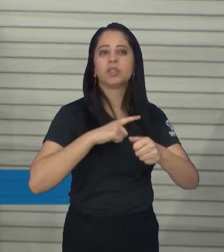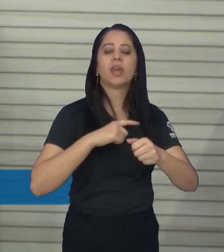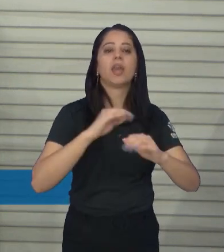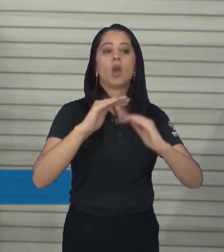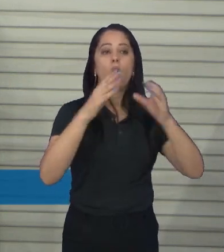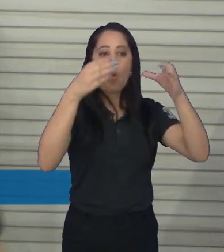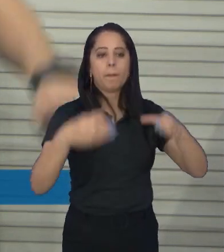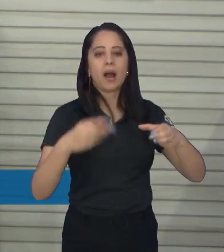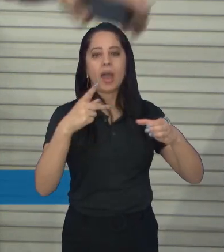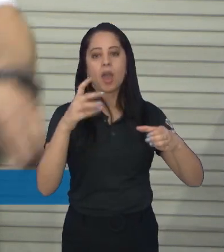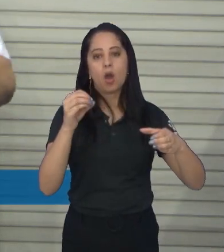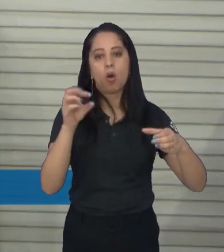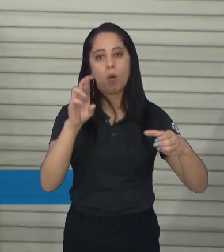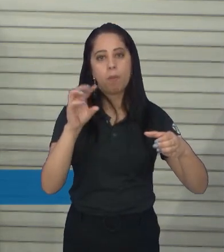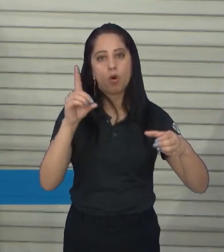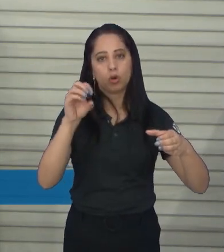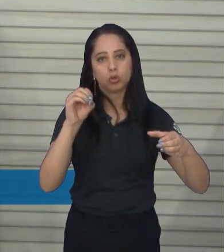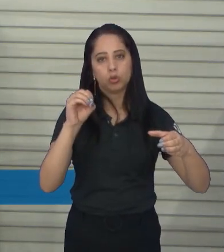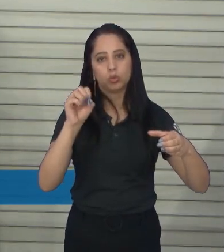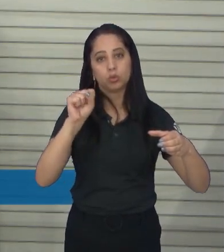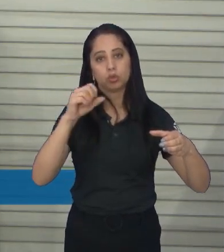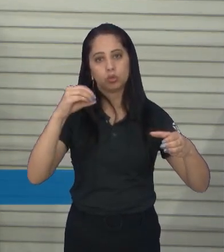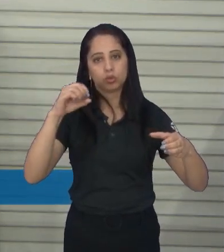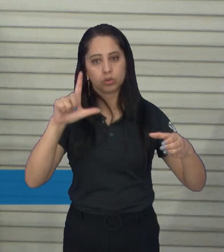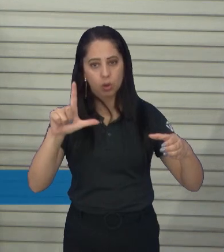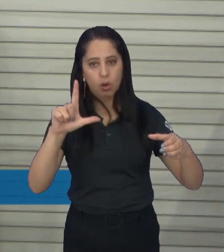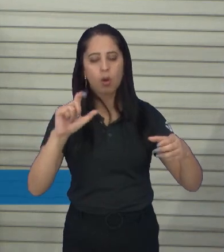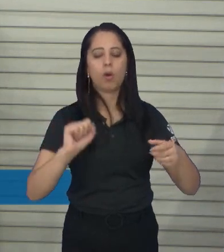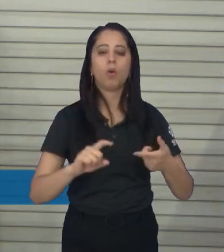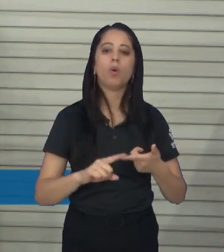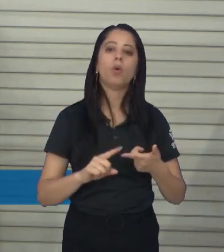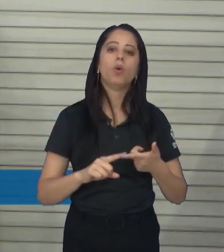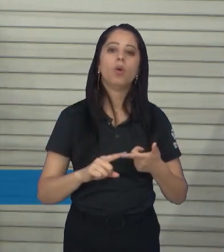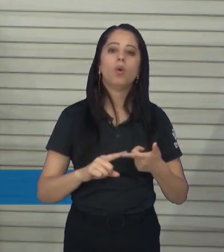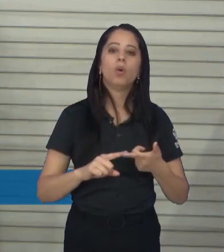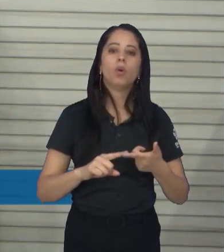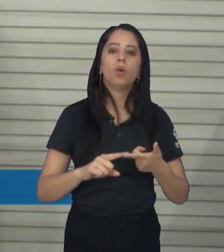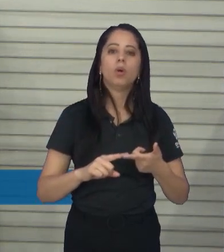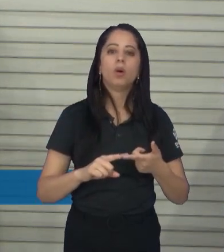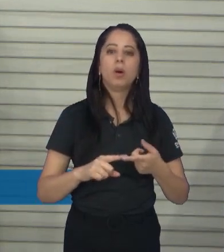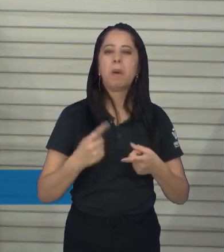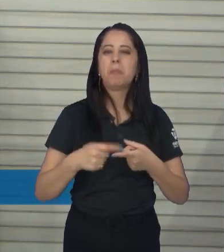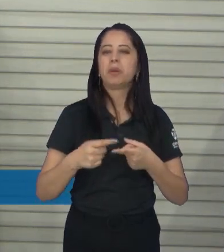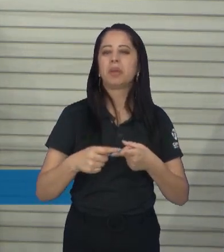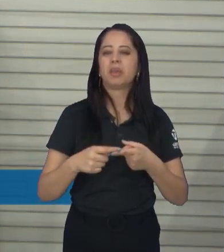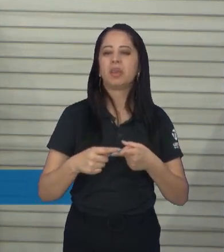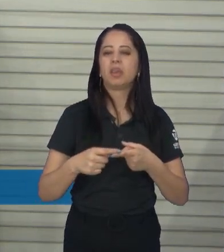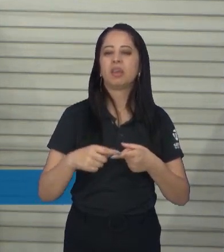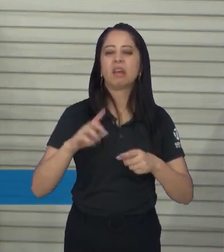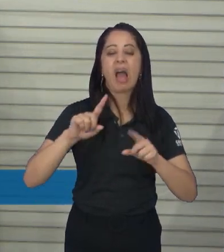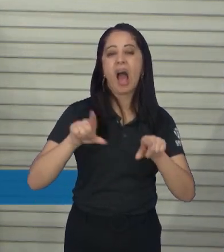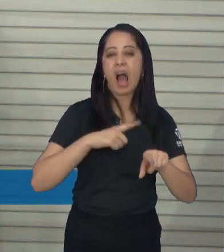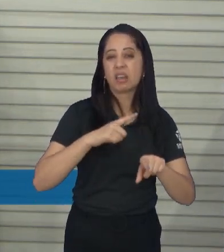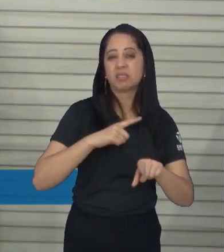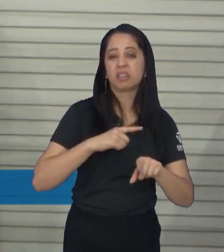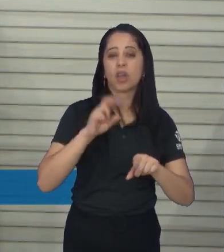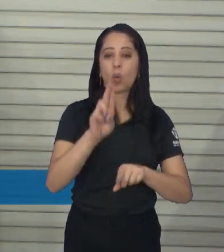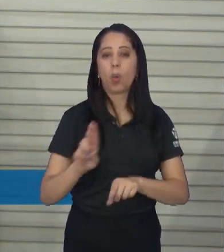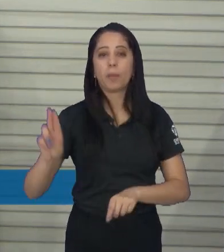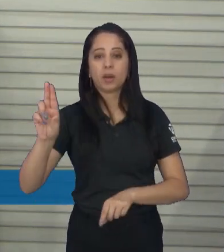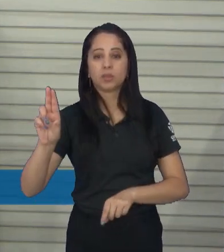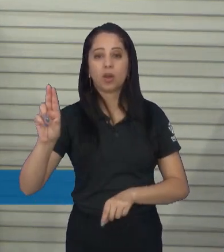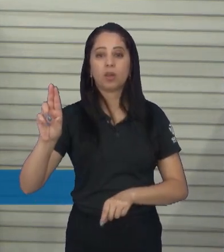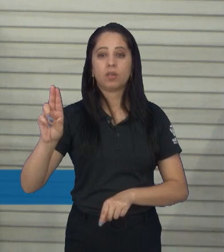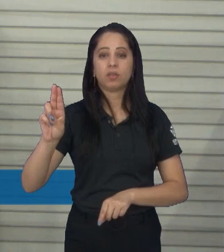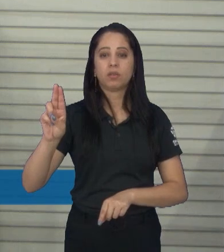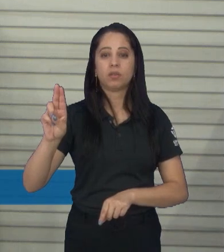tem o Golfe é dentro de uma vala enorme ali que a gente Arrozal que tinha ali depois pra lá pra Urbanova e já tá